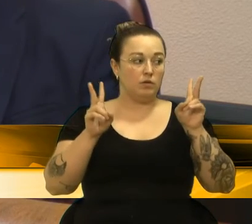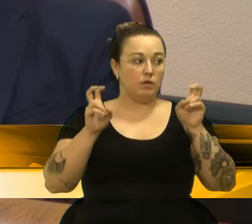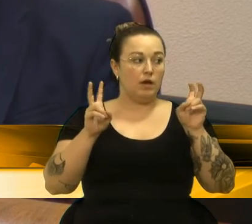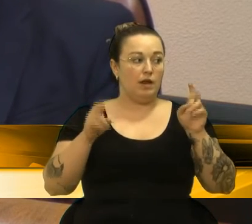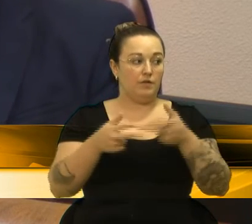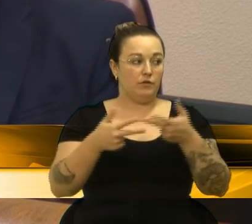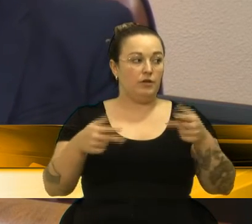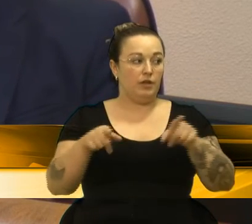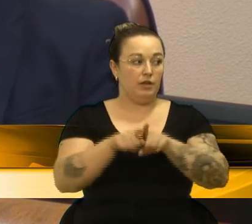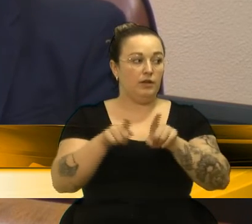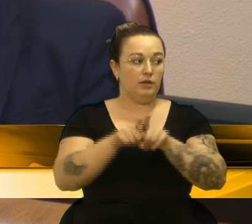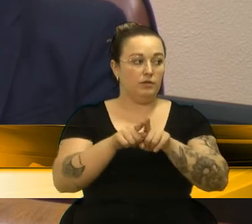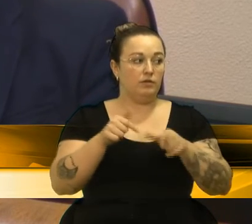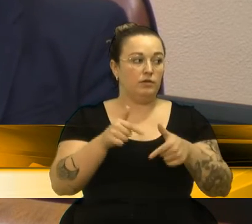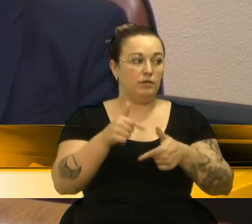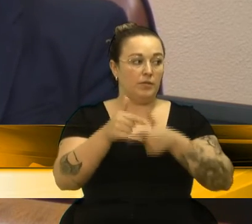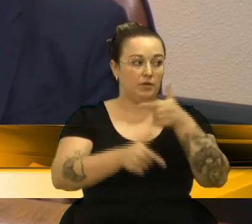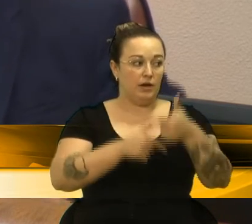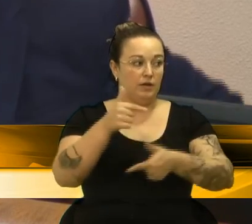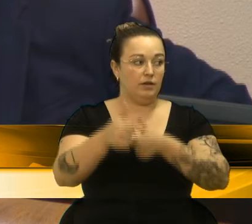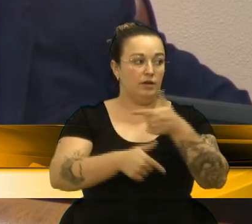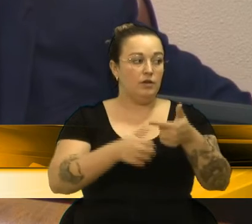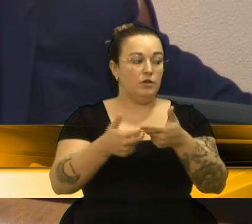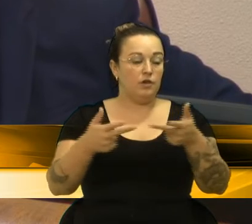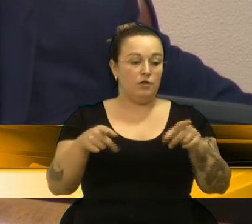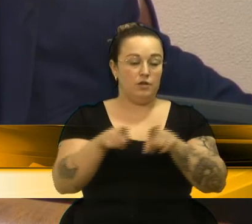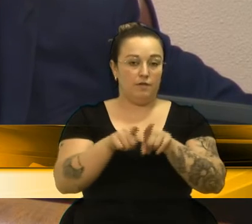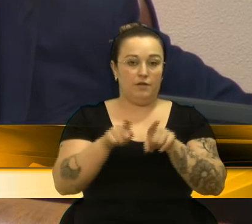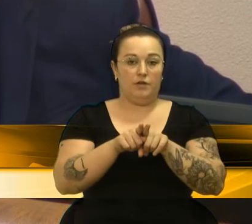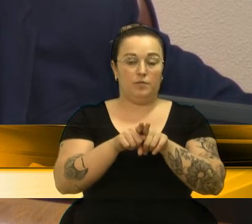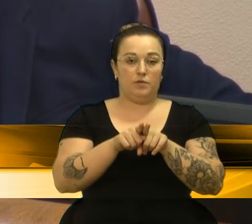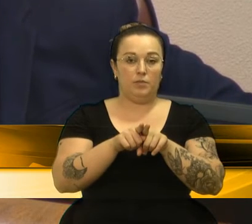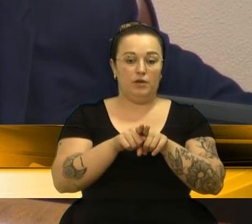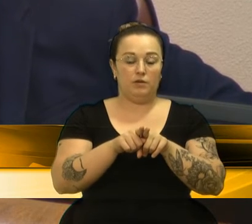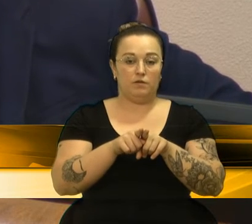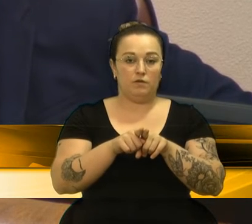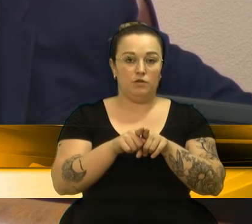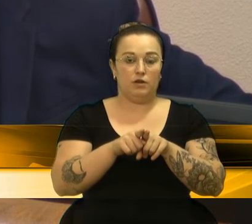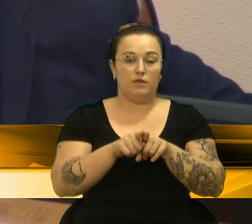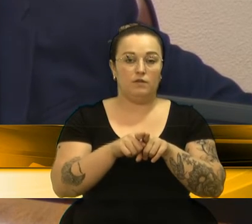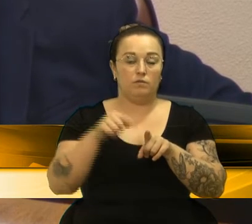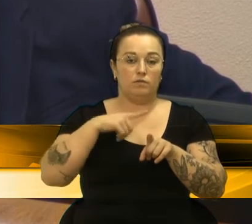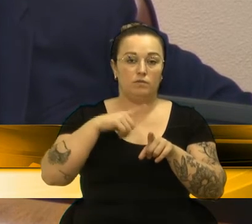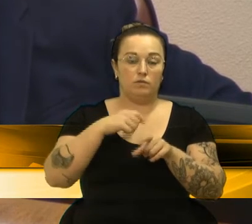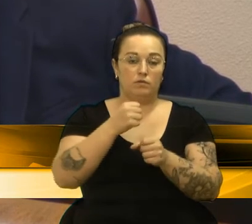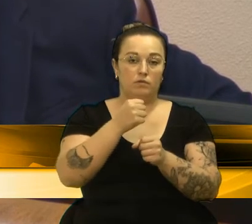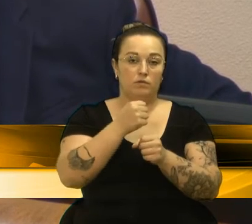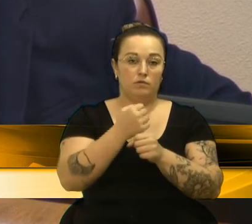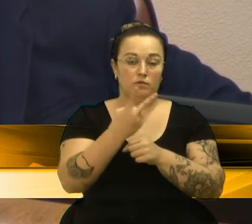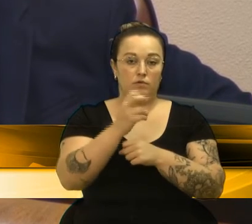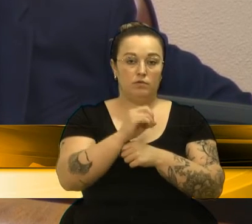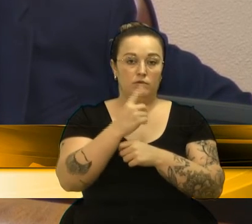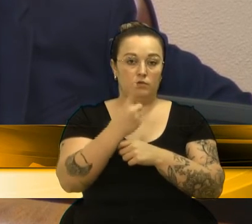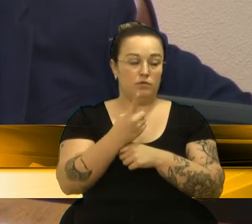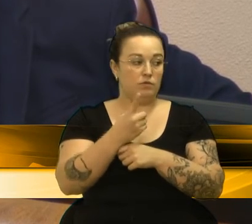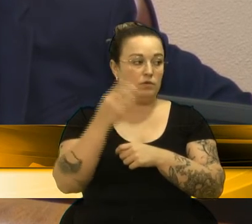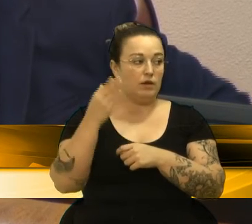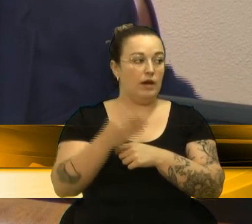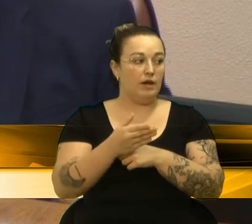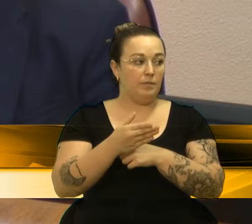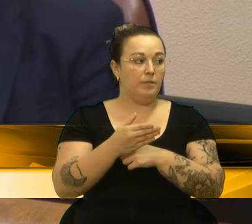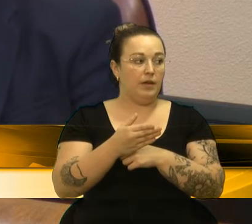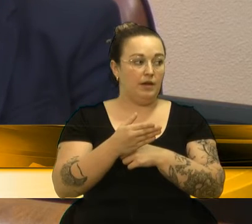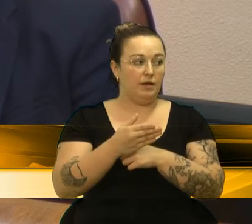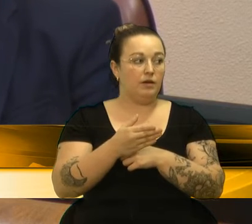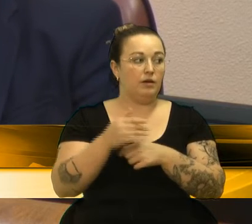denúncia a possibilidade do enquadramento nos incisos do artigo 4º do Decreto de Lei 201/67, o que descarta de imediato o julgamento por este